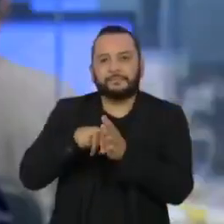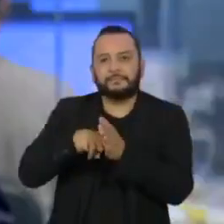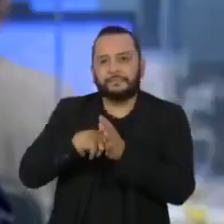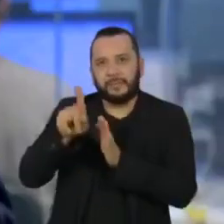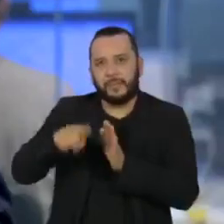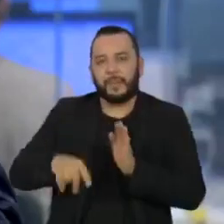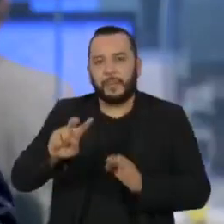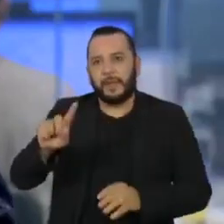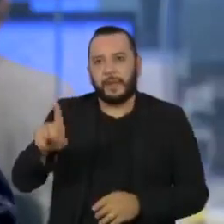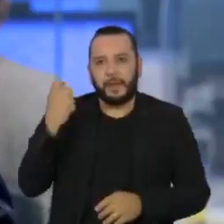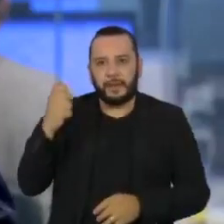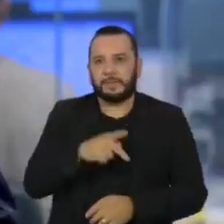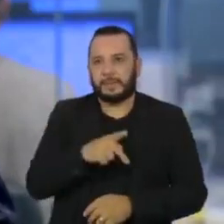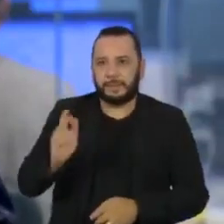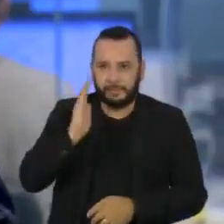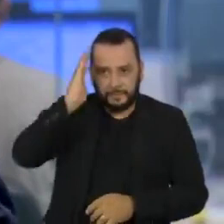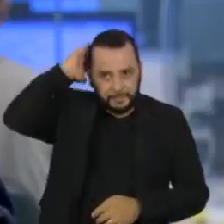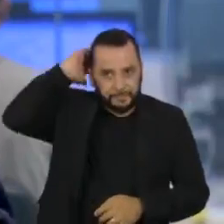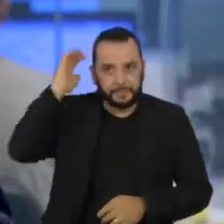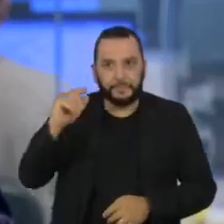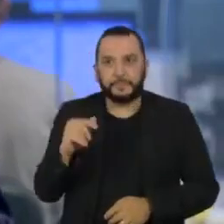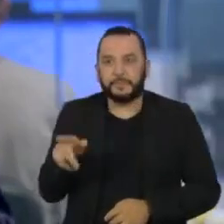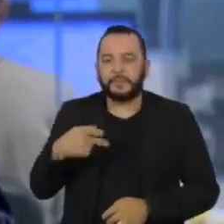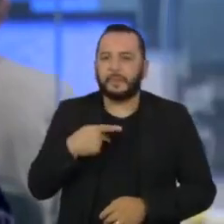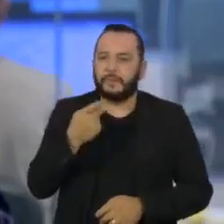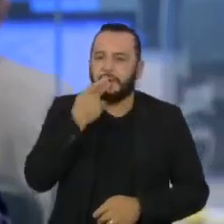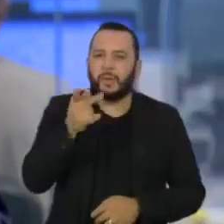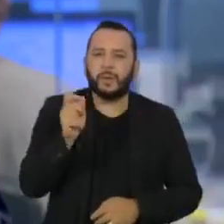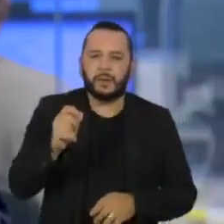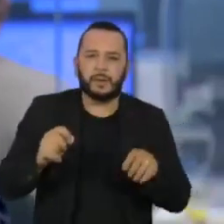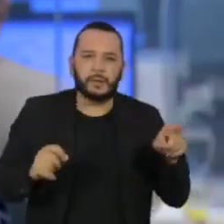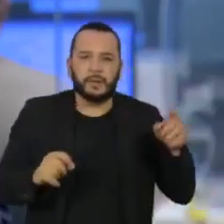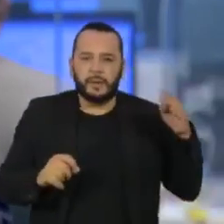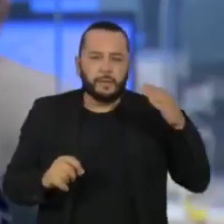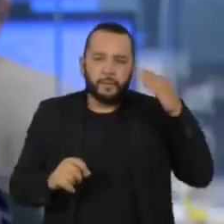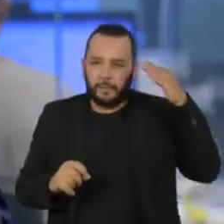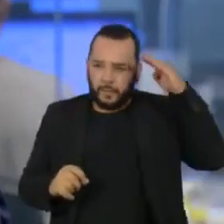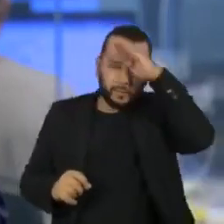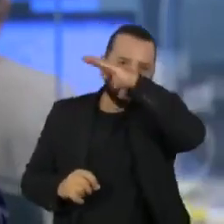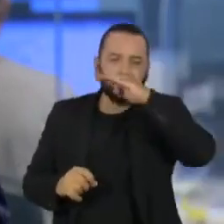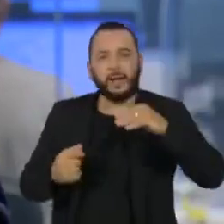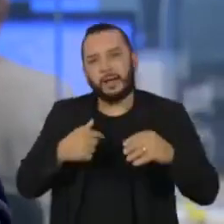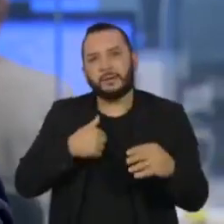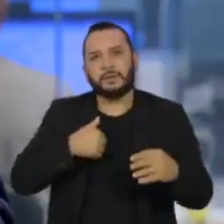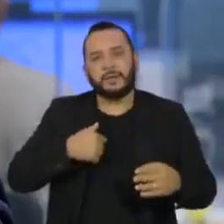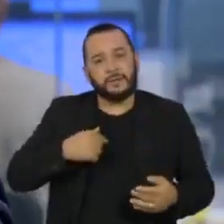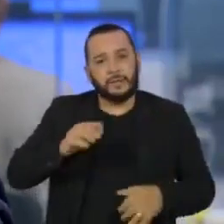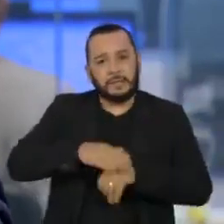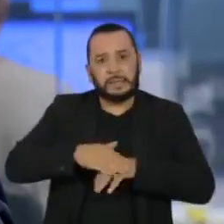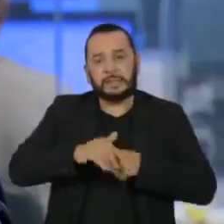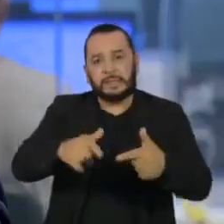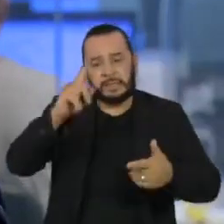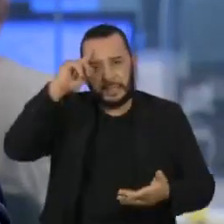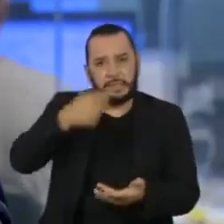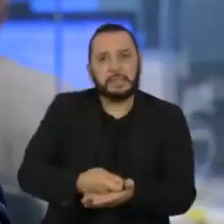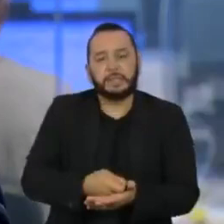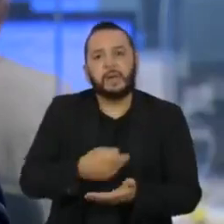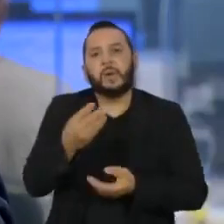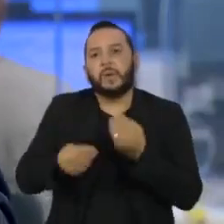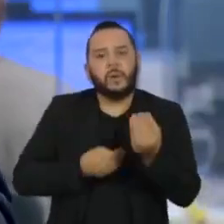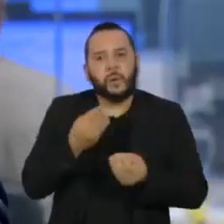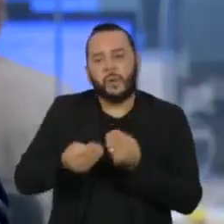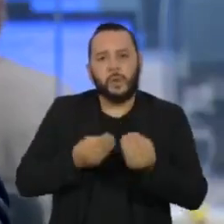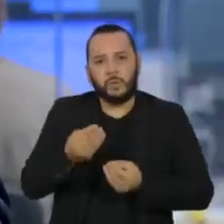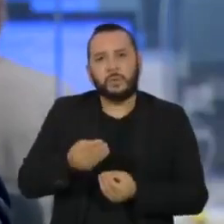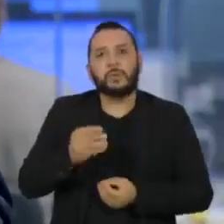Michel Temer entre outros assuntos ele desmentiu Presidente Jair bolsonaro sobre quem teria tomado a iniciativa Para retomar a colaboração